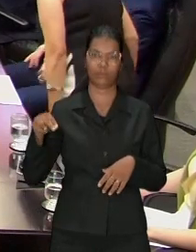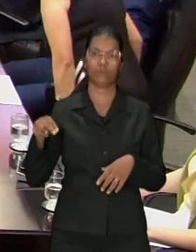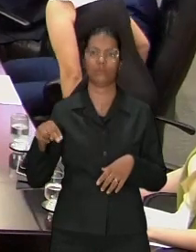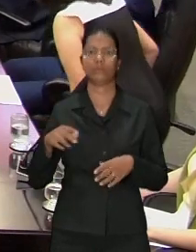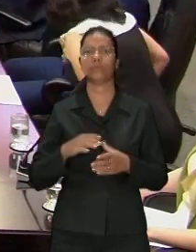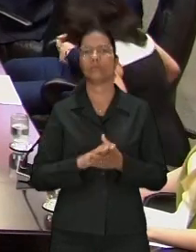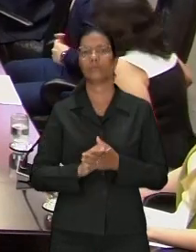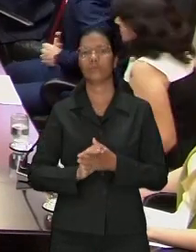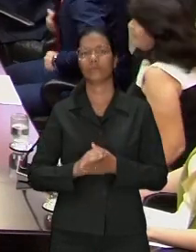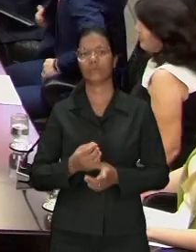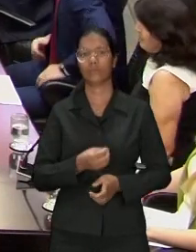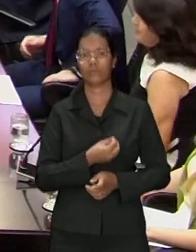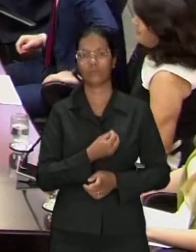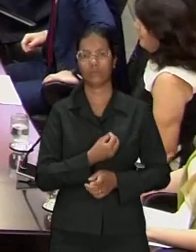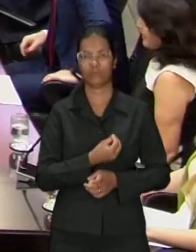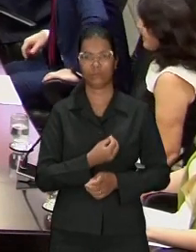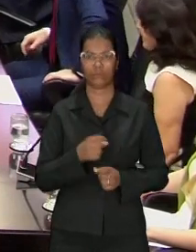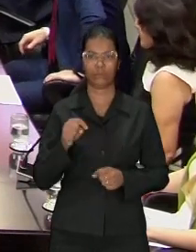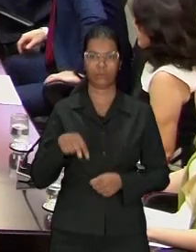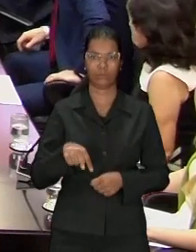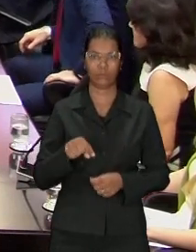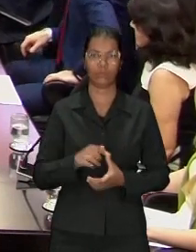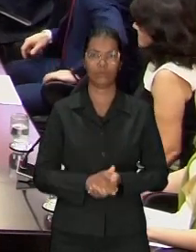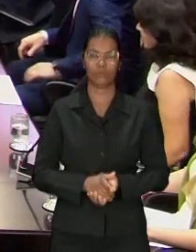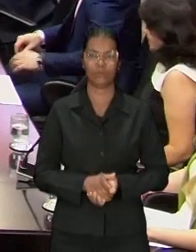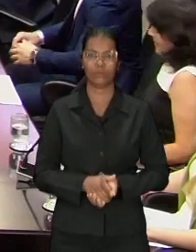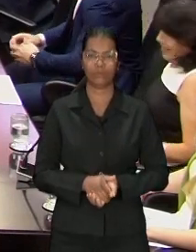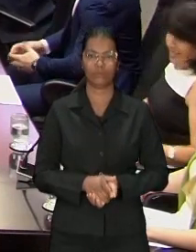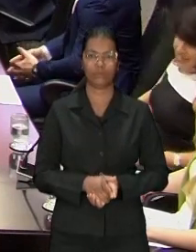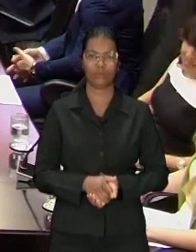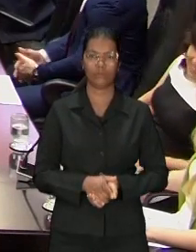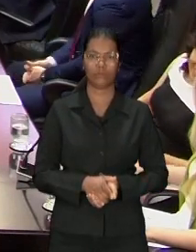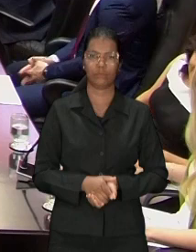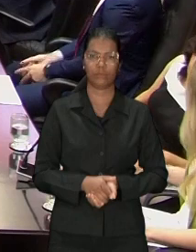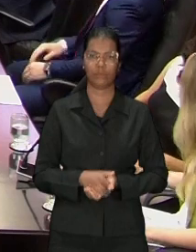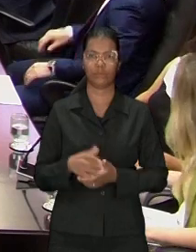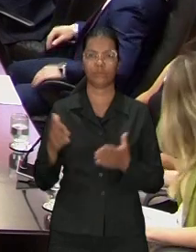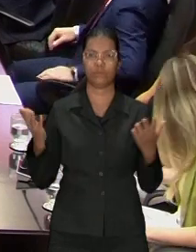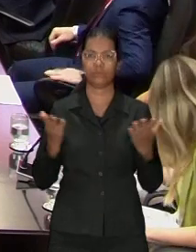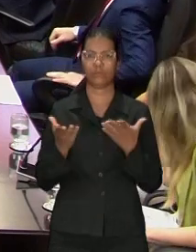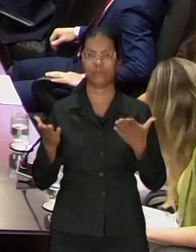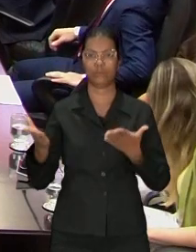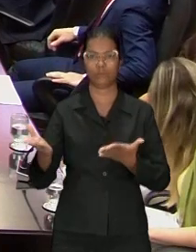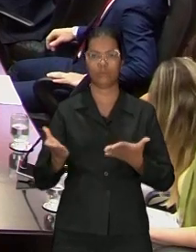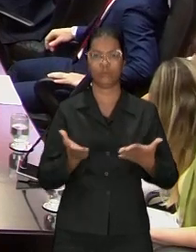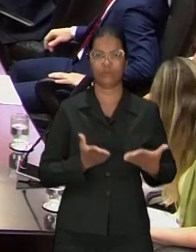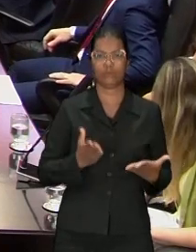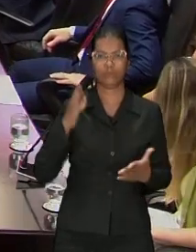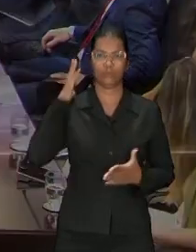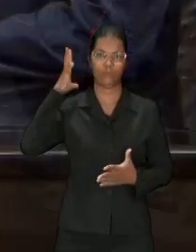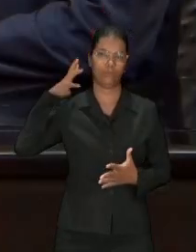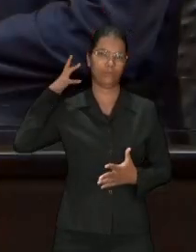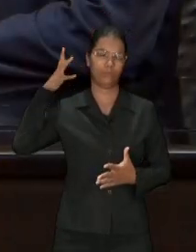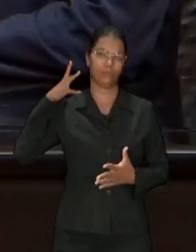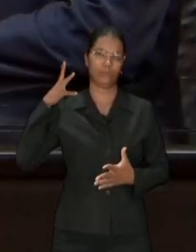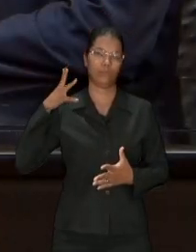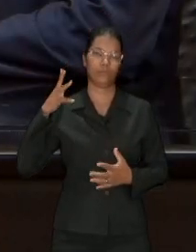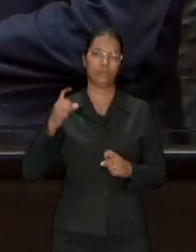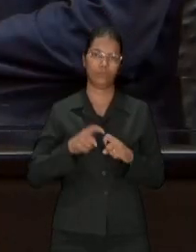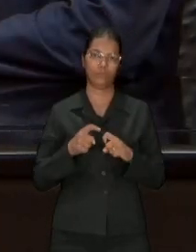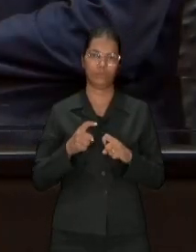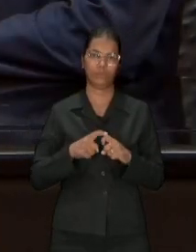engrandecendo esse evento com a sua presença. Vou também chamar para o seu pronunciamento o doutor